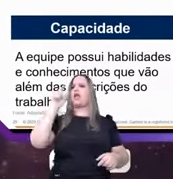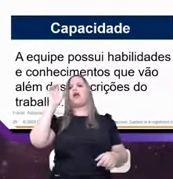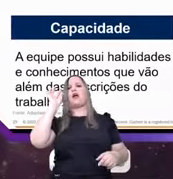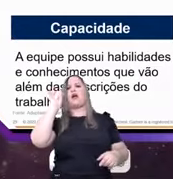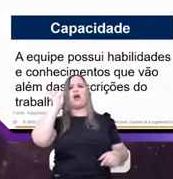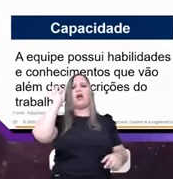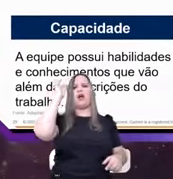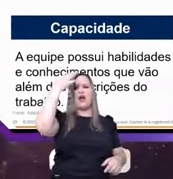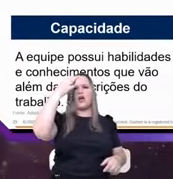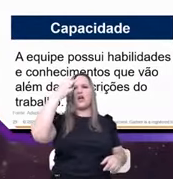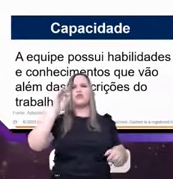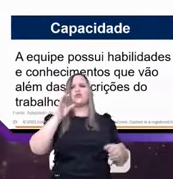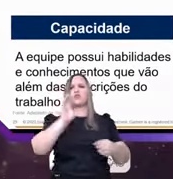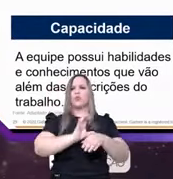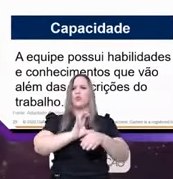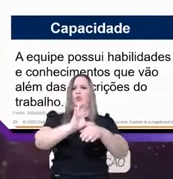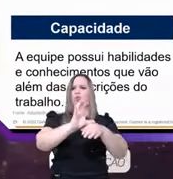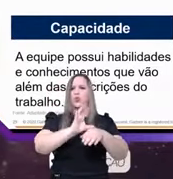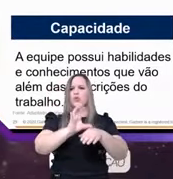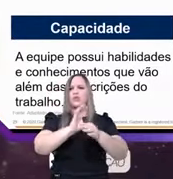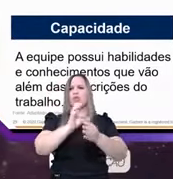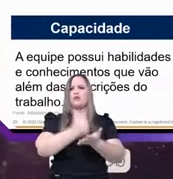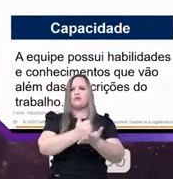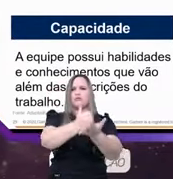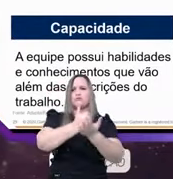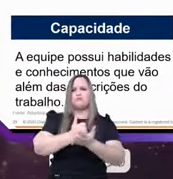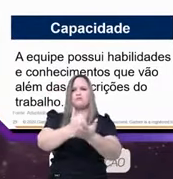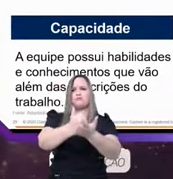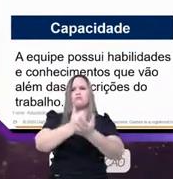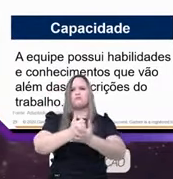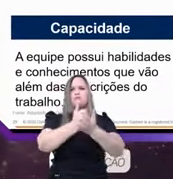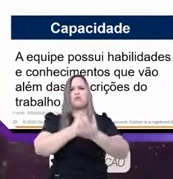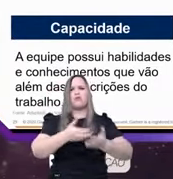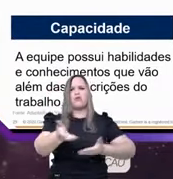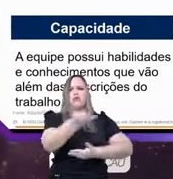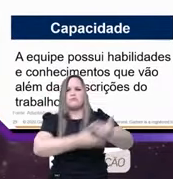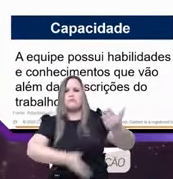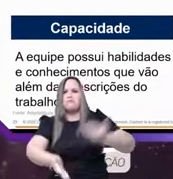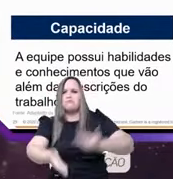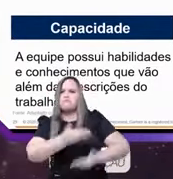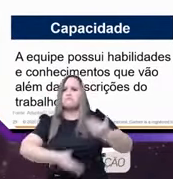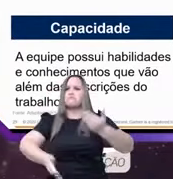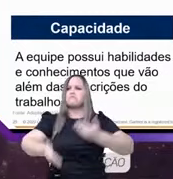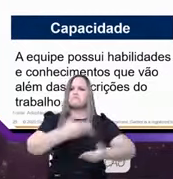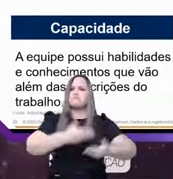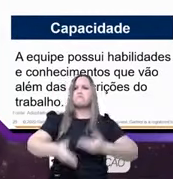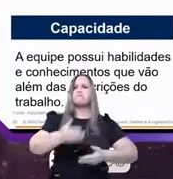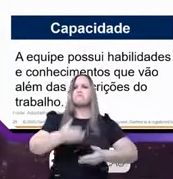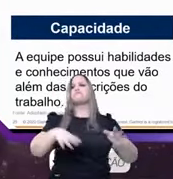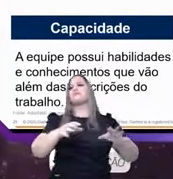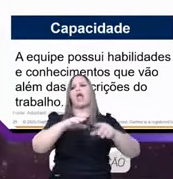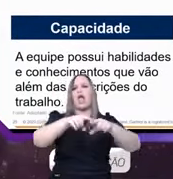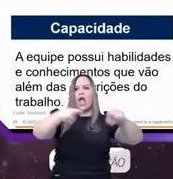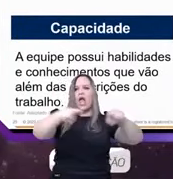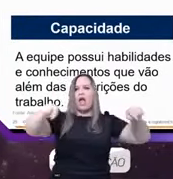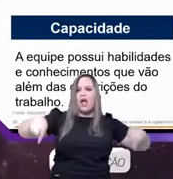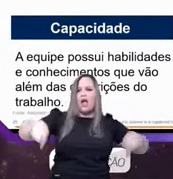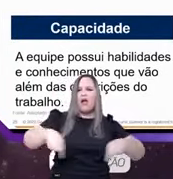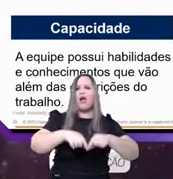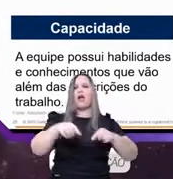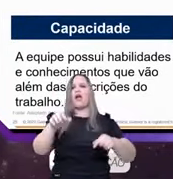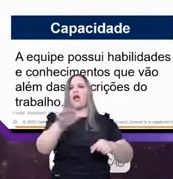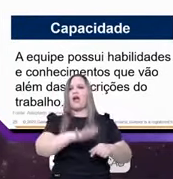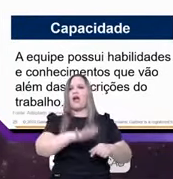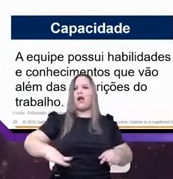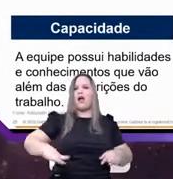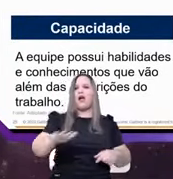de colaboração, aqui é o conceito de autonomia, é o conceito de trabalho em time, de áreas multifuncionais, fazendo uma entrega